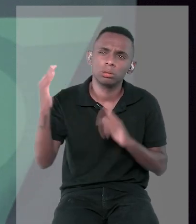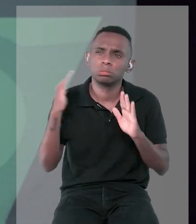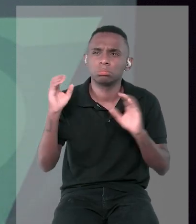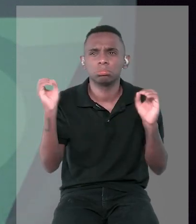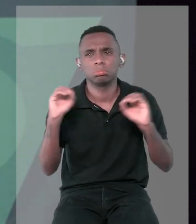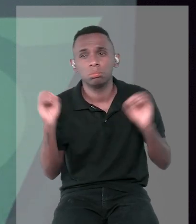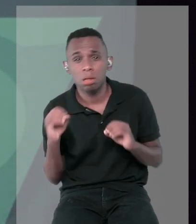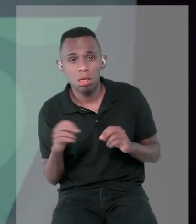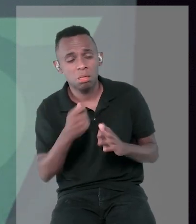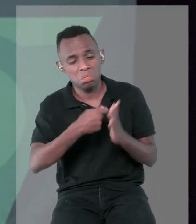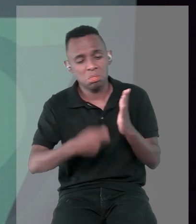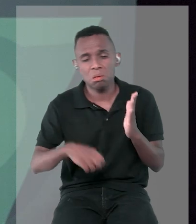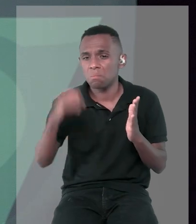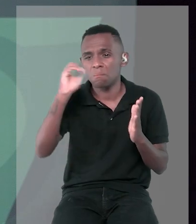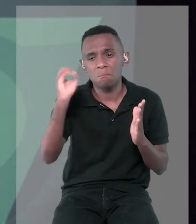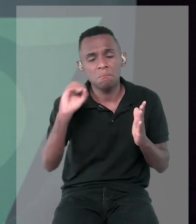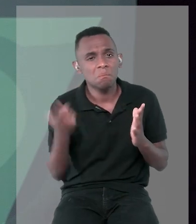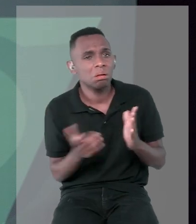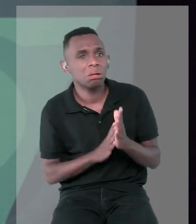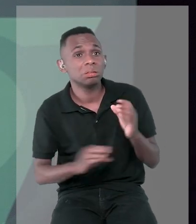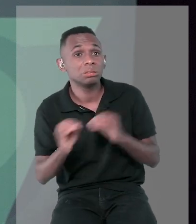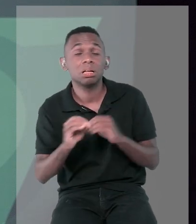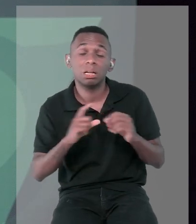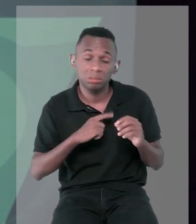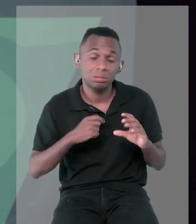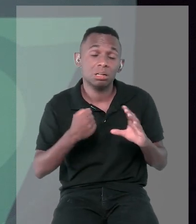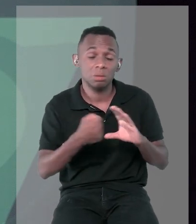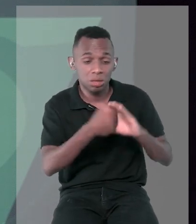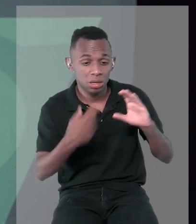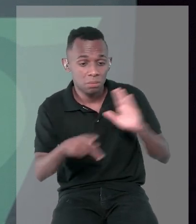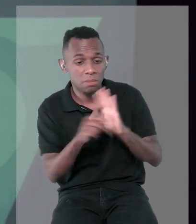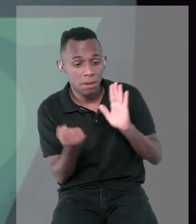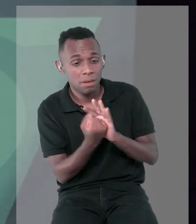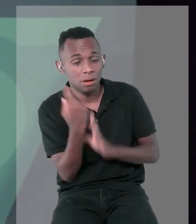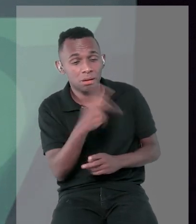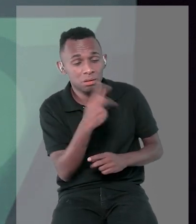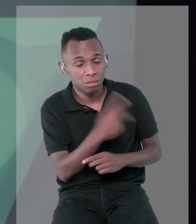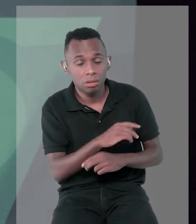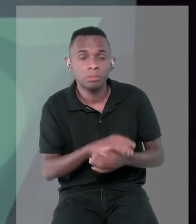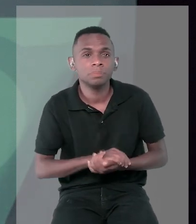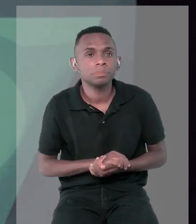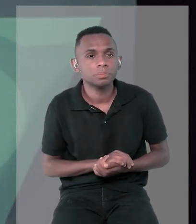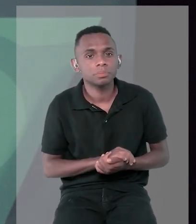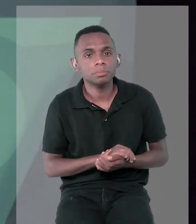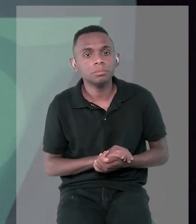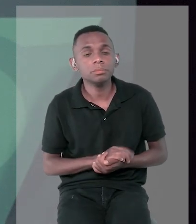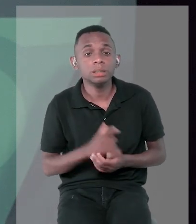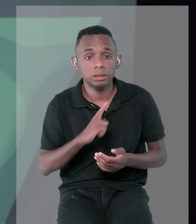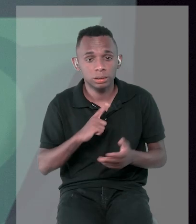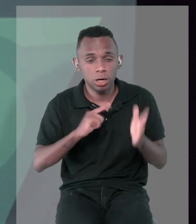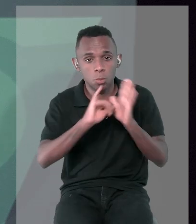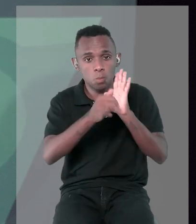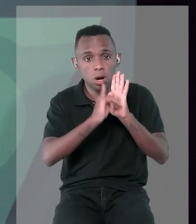entende, é claro. Tem isso também, né? Tem os estereótipos que foram sendo criados em torno da Clarice. Tem uma crônica